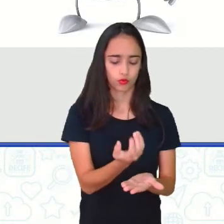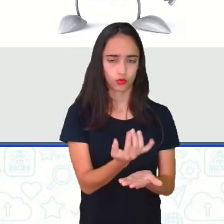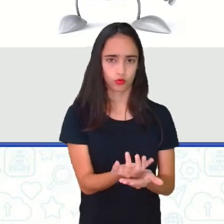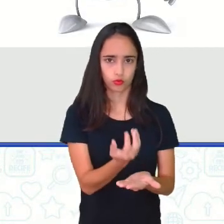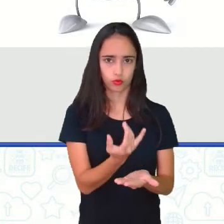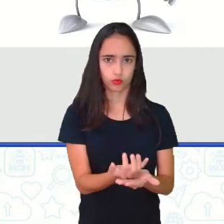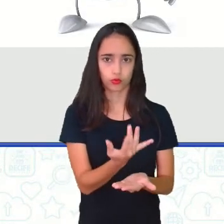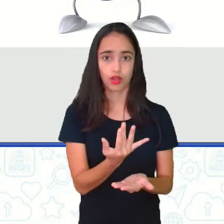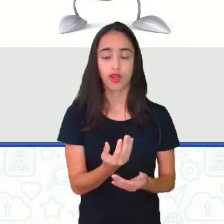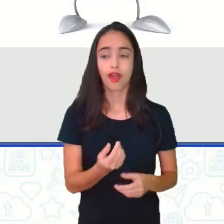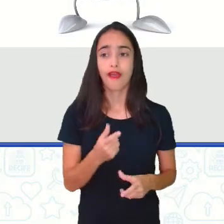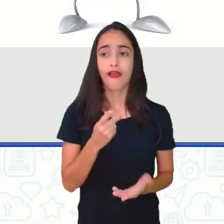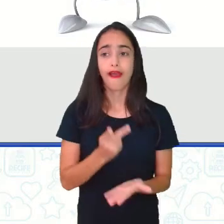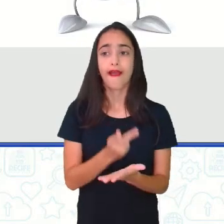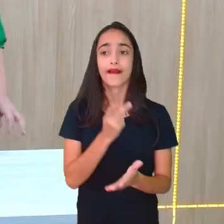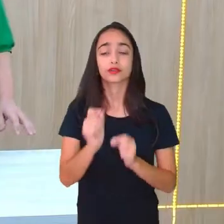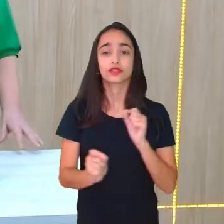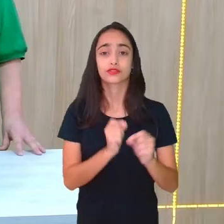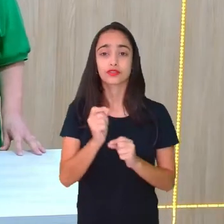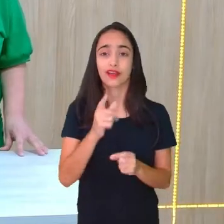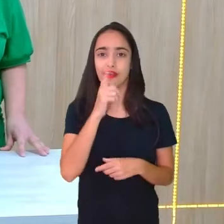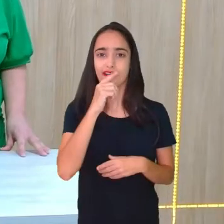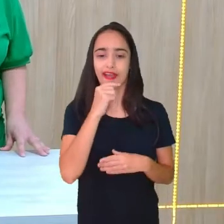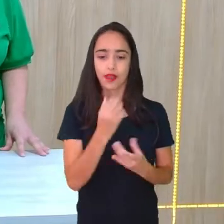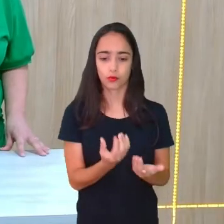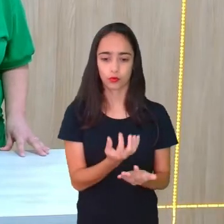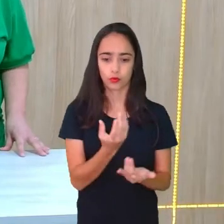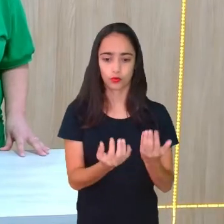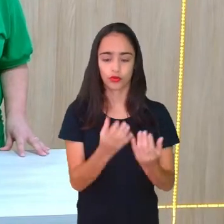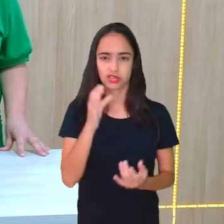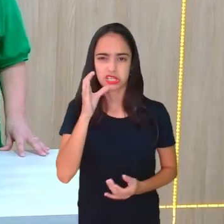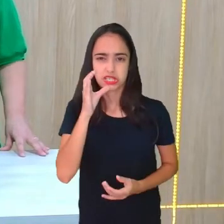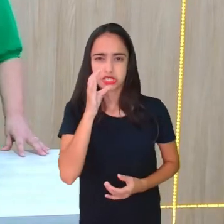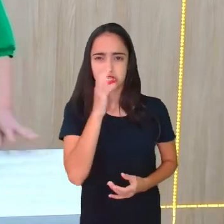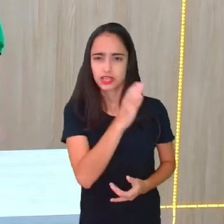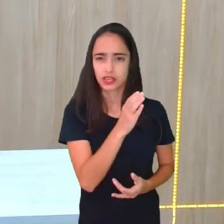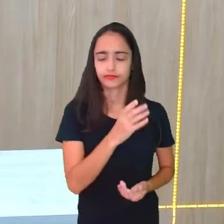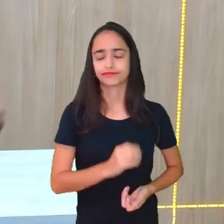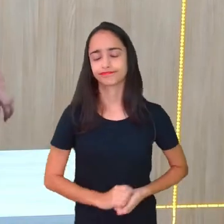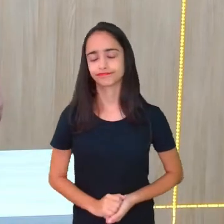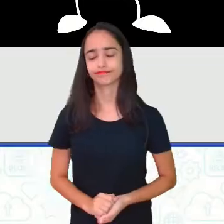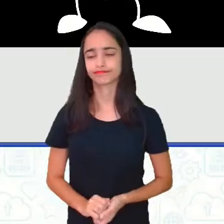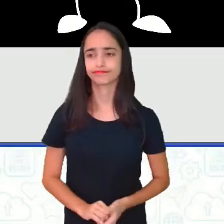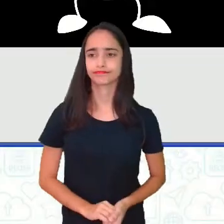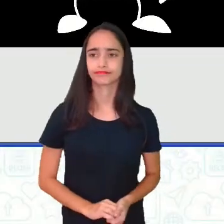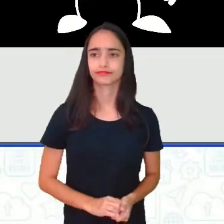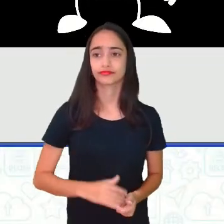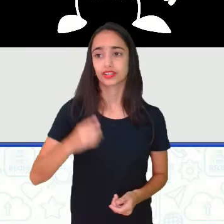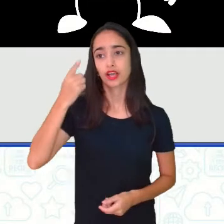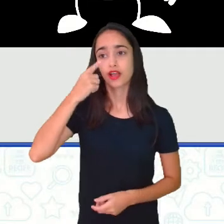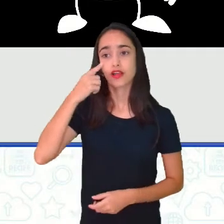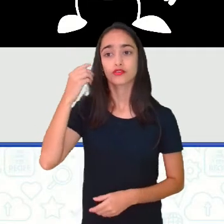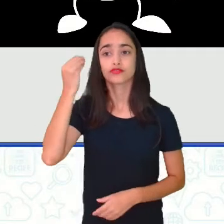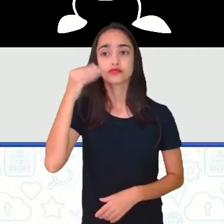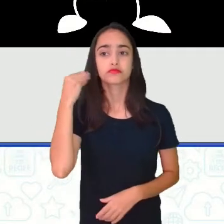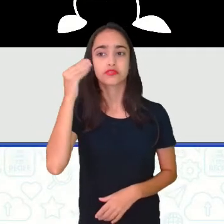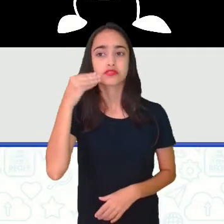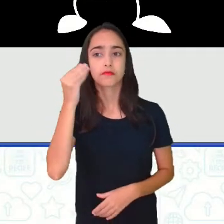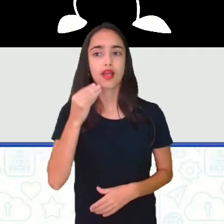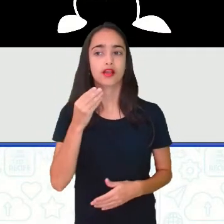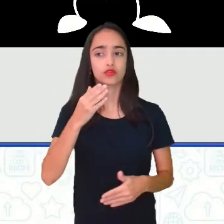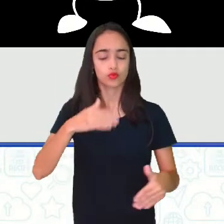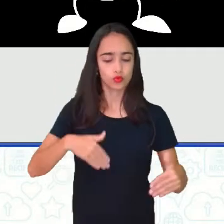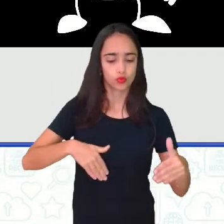ferver. Voltando para o nosso chute a gol. Esse experimento aleatório, a gente já viu aqui o que